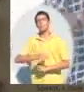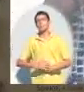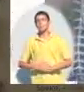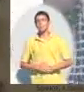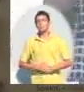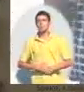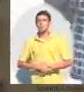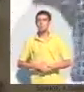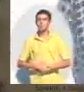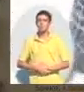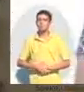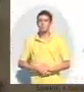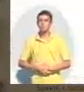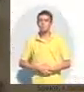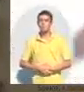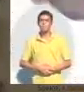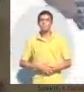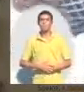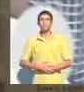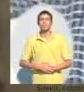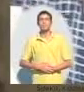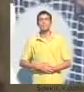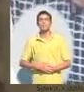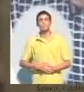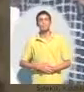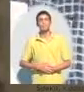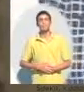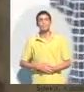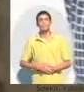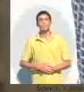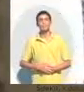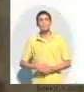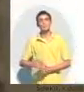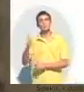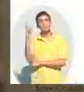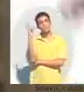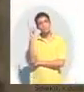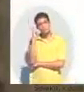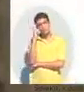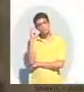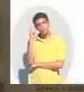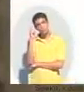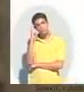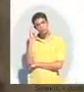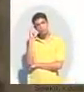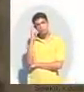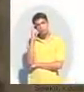que é o único que não estava obedecendo Jesus, porque Jesus tinha dado uma ordem para eles: vão se apresentar ao